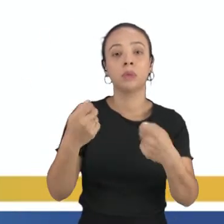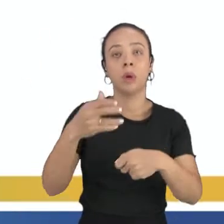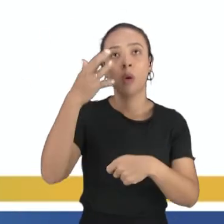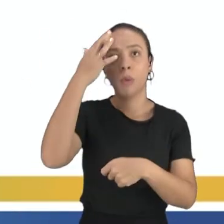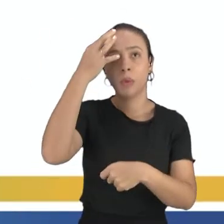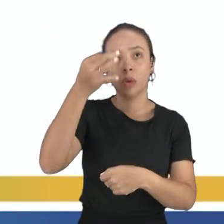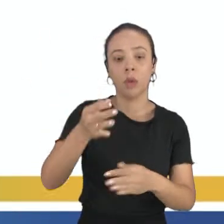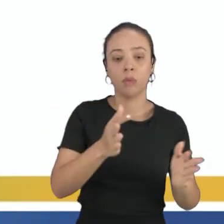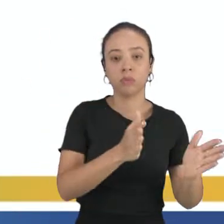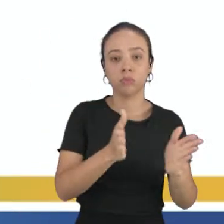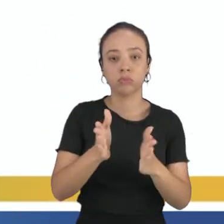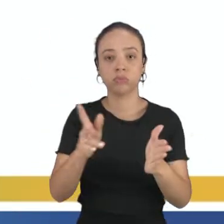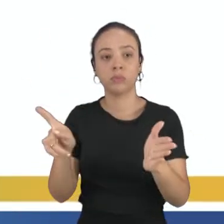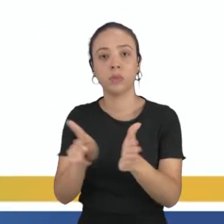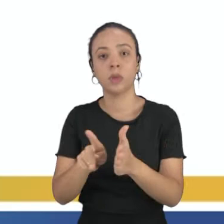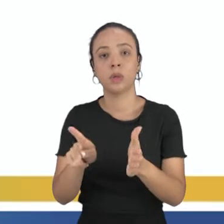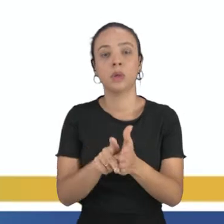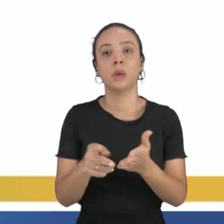períodos artísticos.